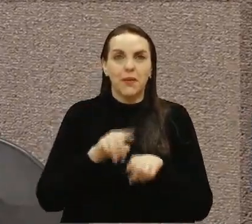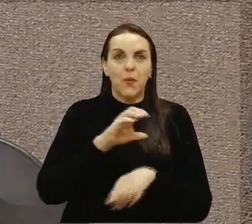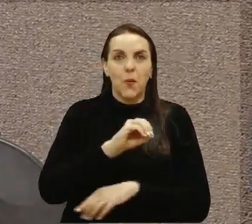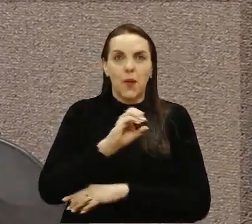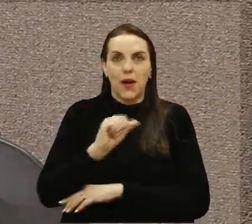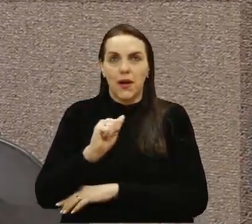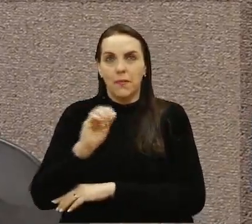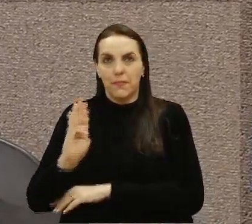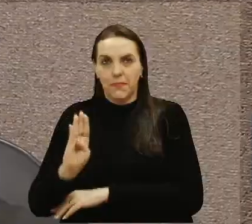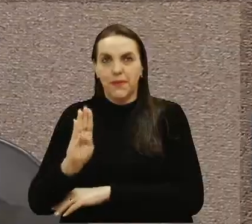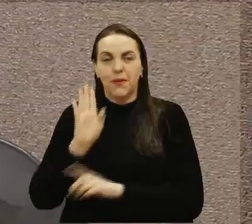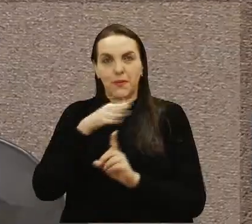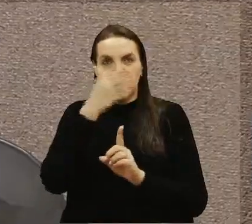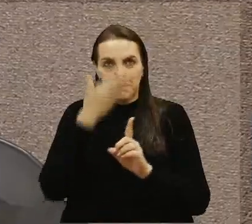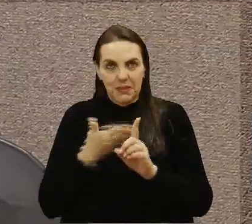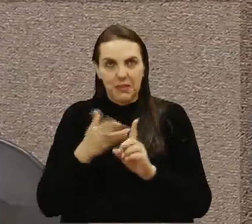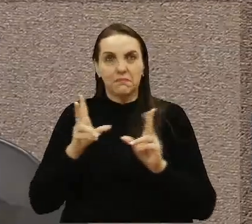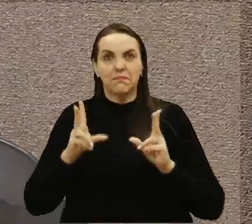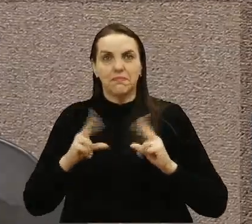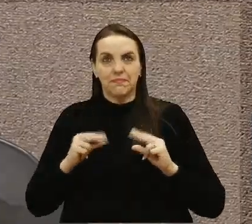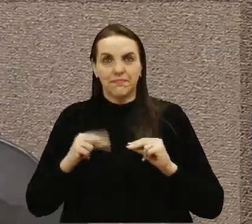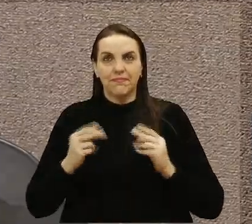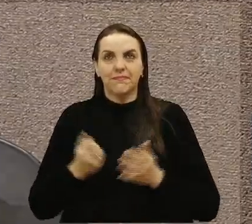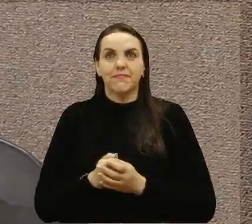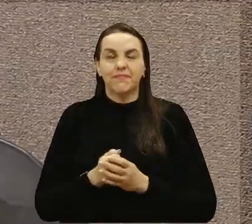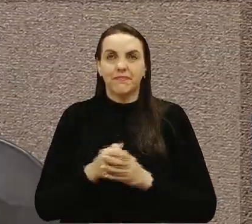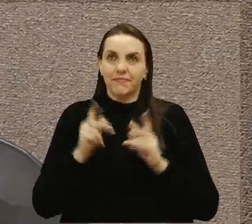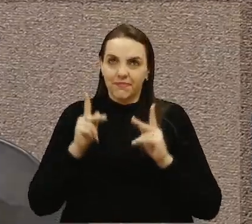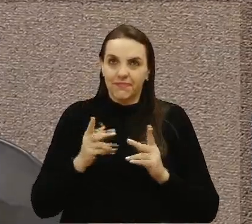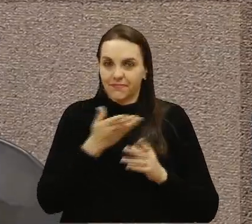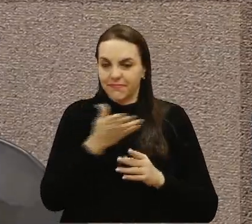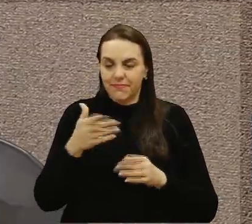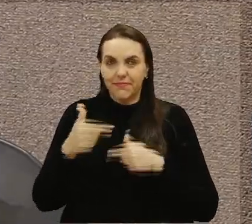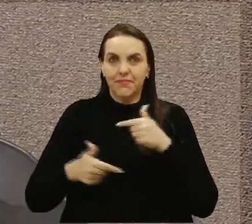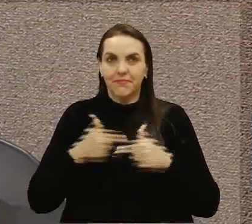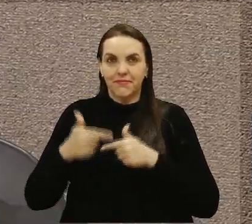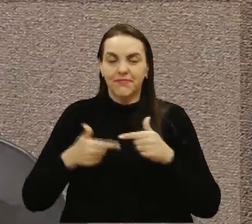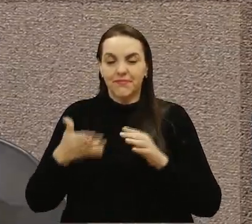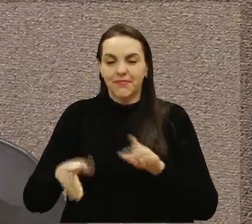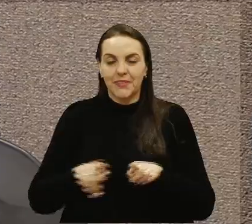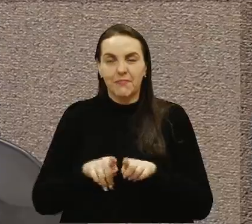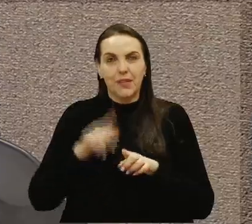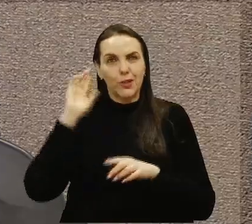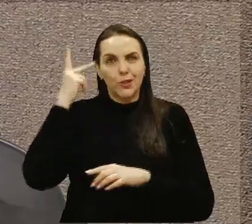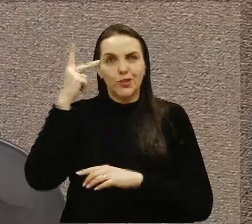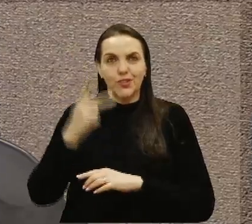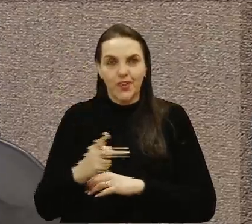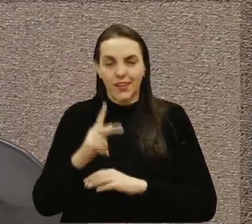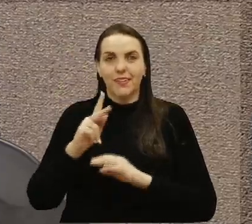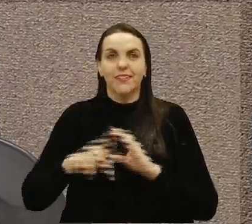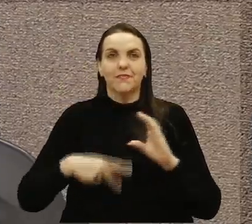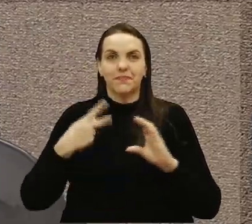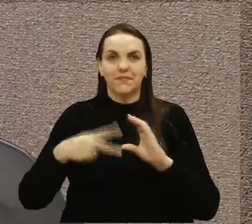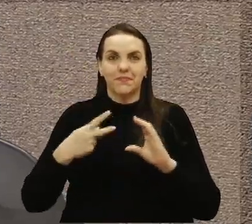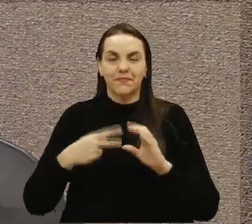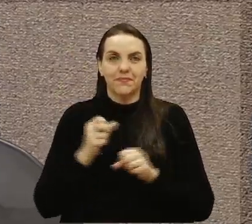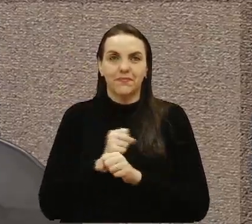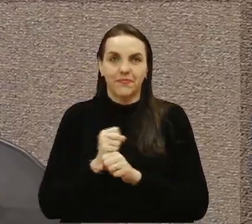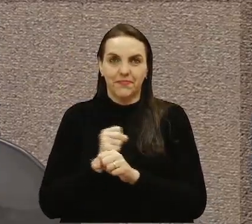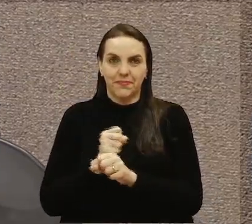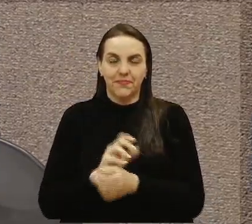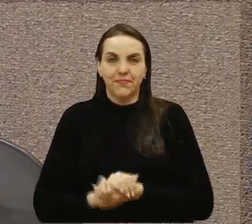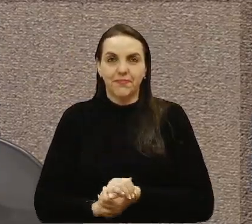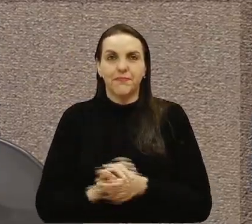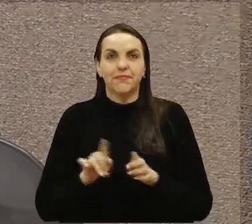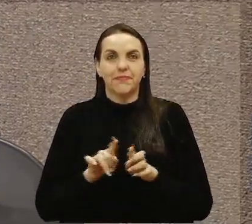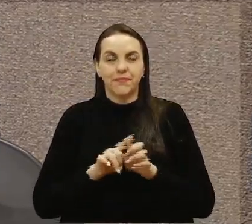uma homenagem absolutamente merecida de alguém que fez muito, inclusive, conosco aqui na Escola do Legislativo por alguns anos. Também fazer uma